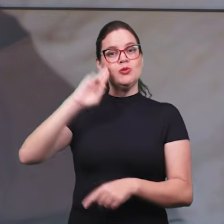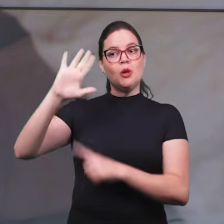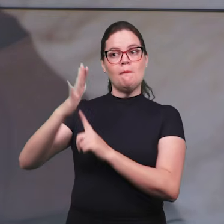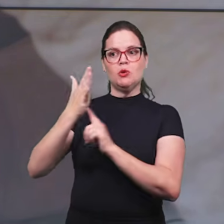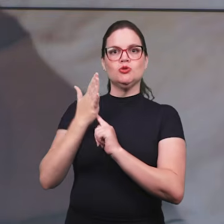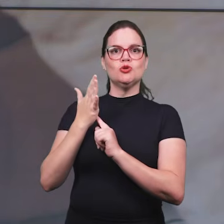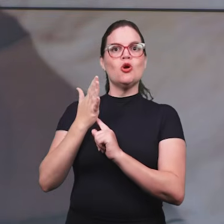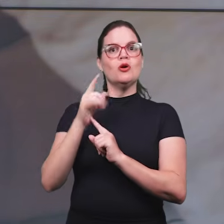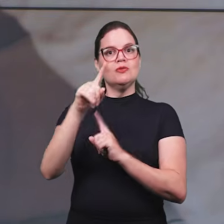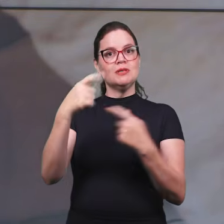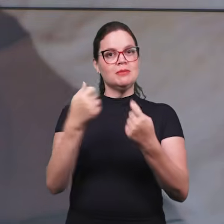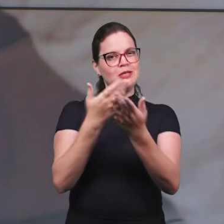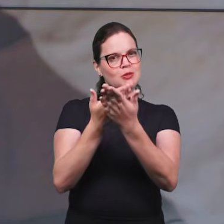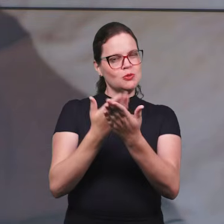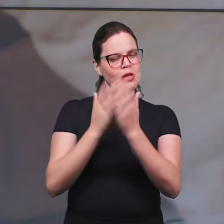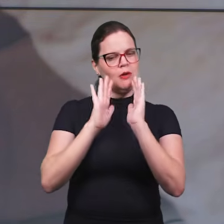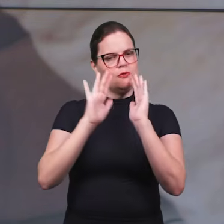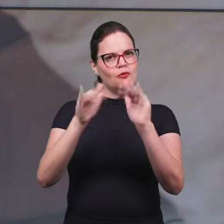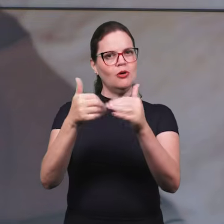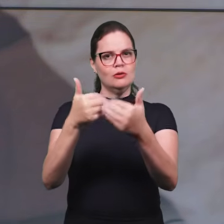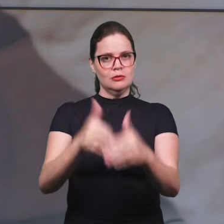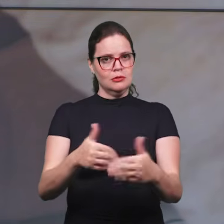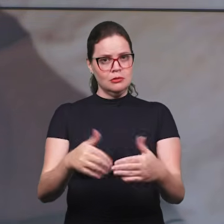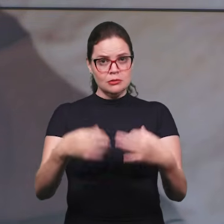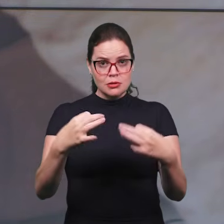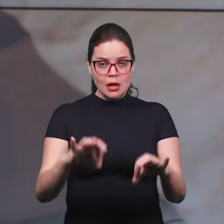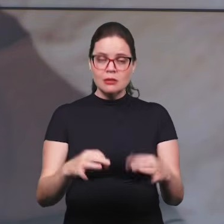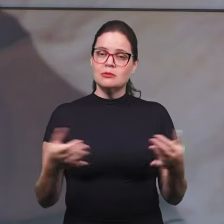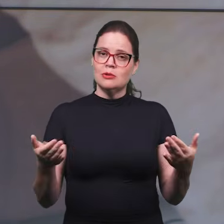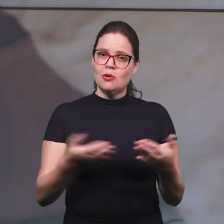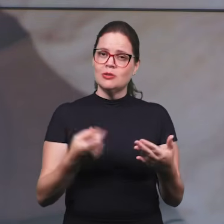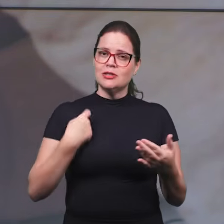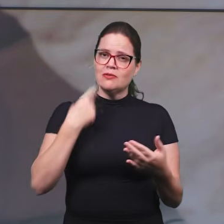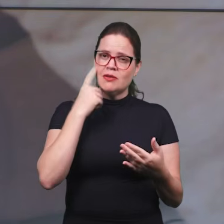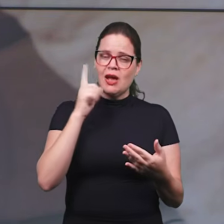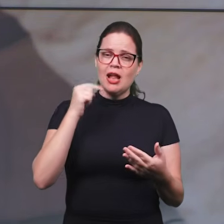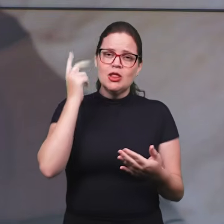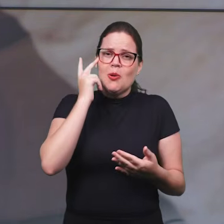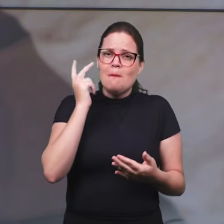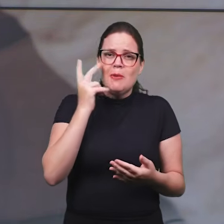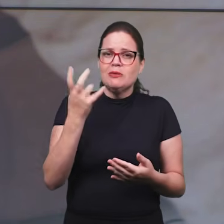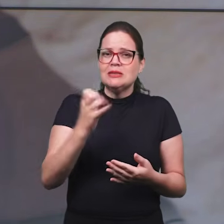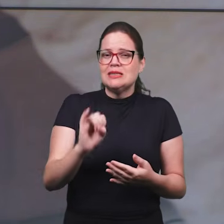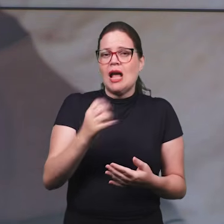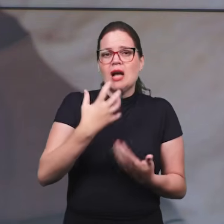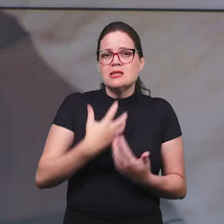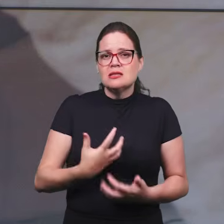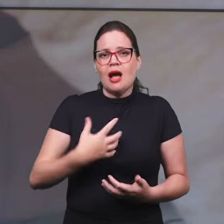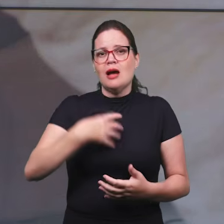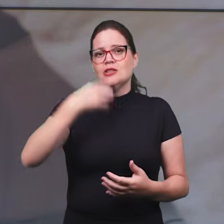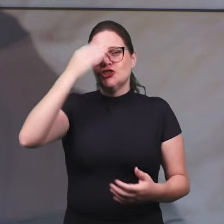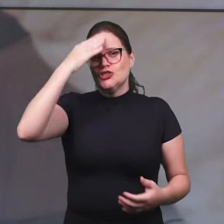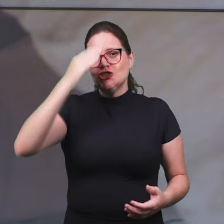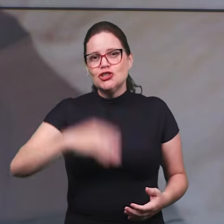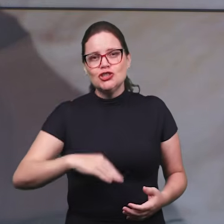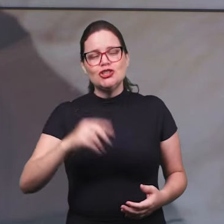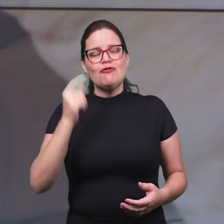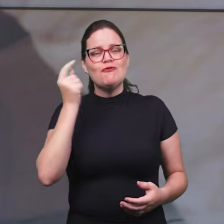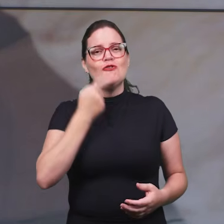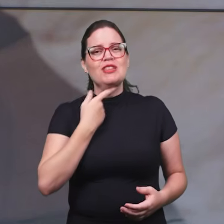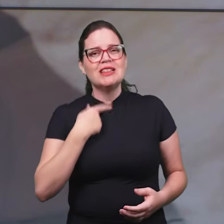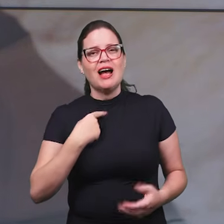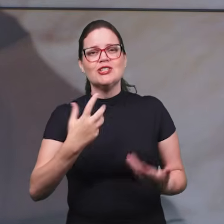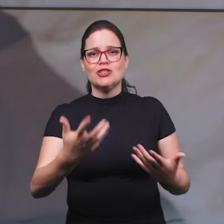nesse projeto de estudos, tá? Então, hoje nós vamos ver que isso é comum de acontecer, né? A gente